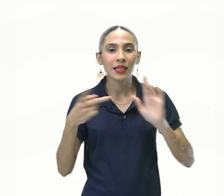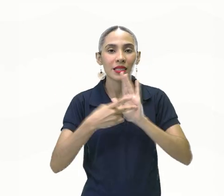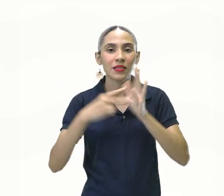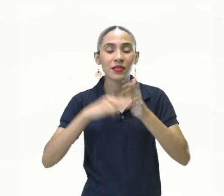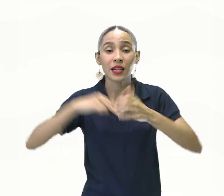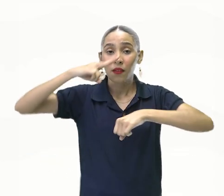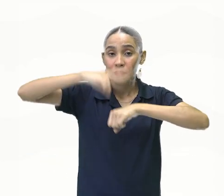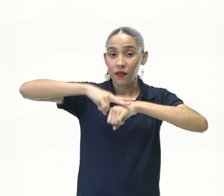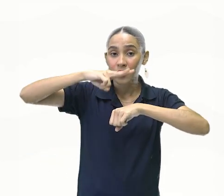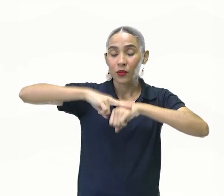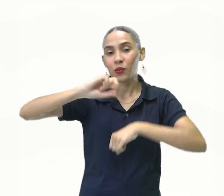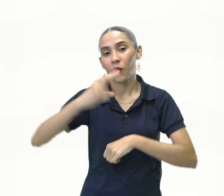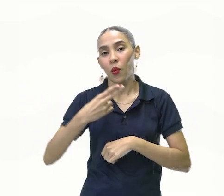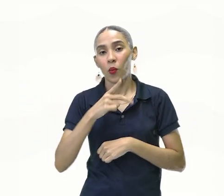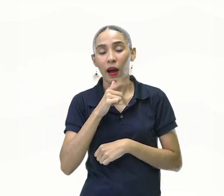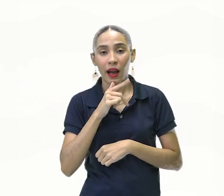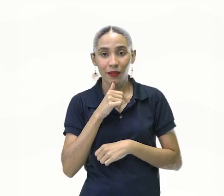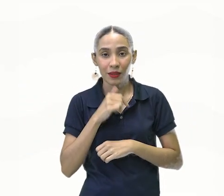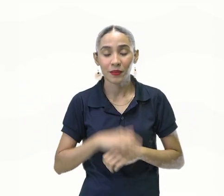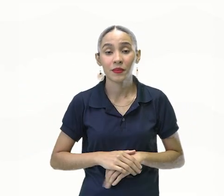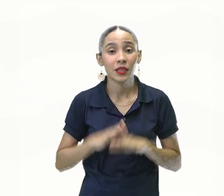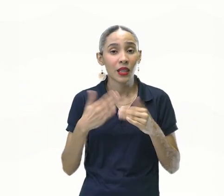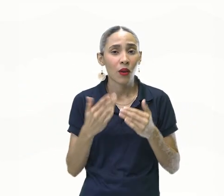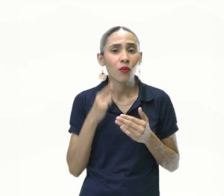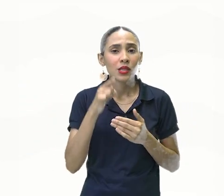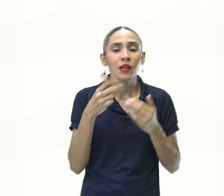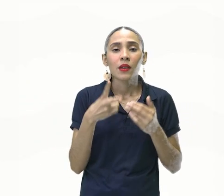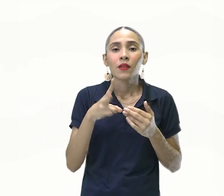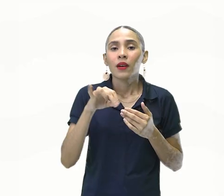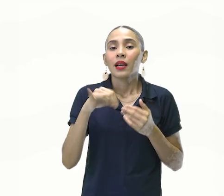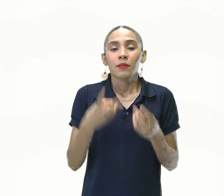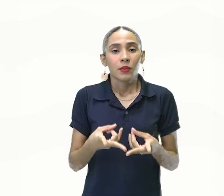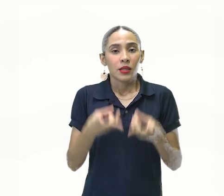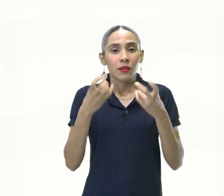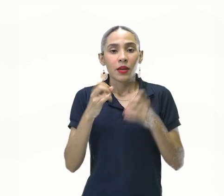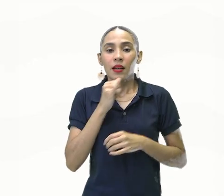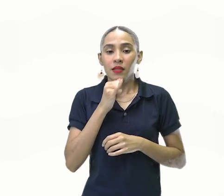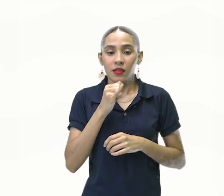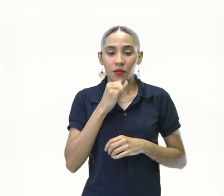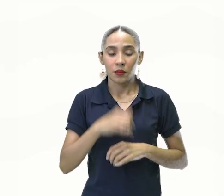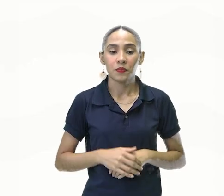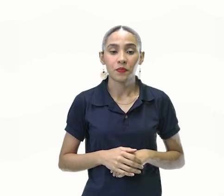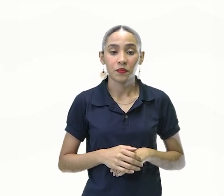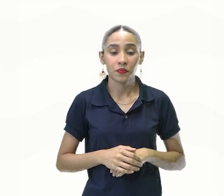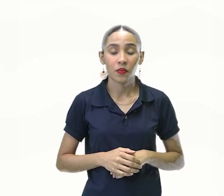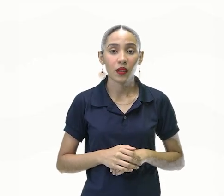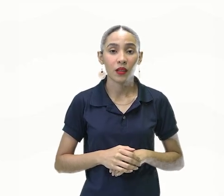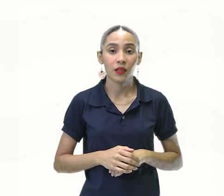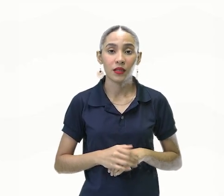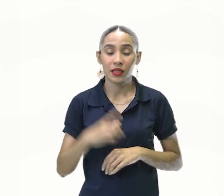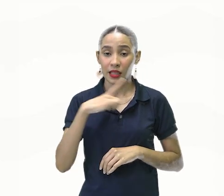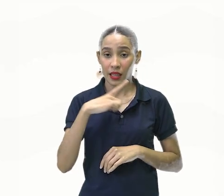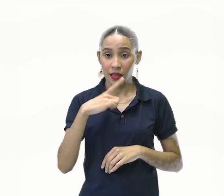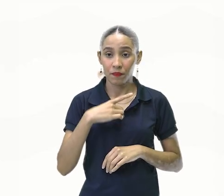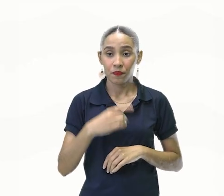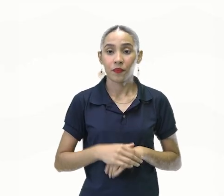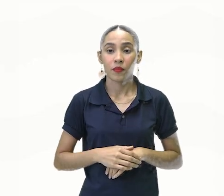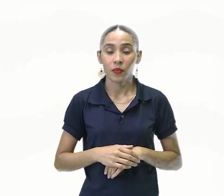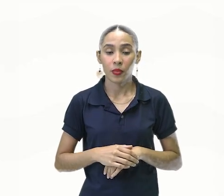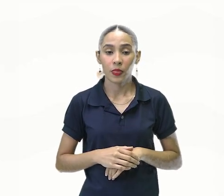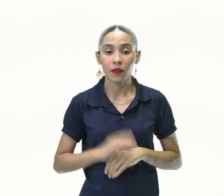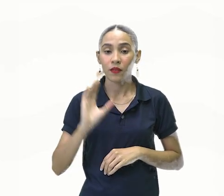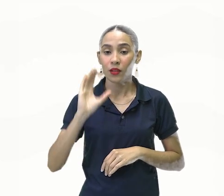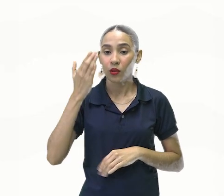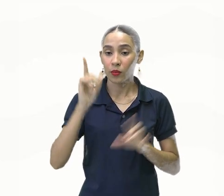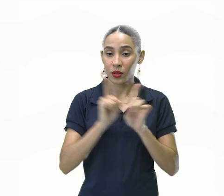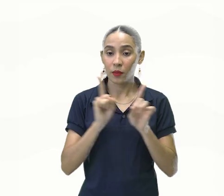gente está falando do vidro ou da água, tá bom? Aí você percebe aqui, ó, logo quando você tem, e